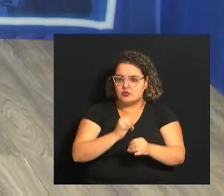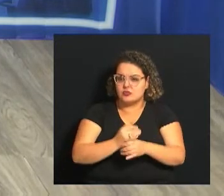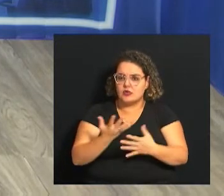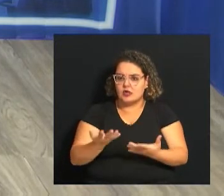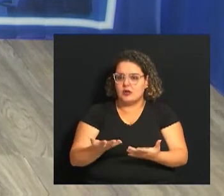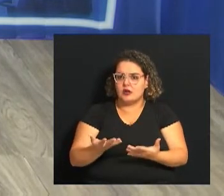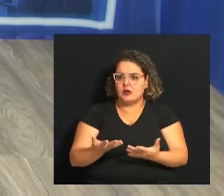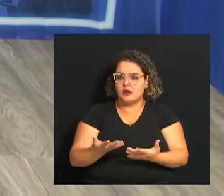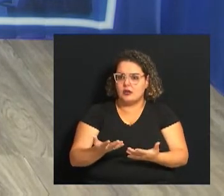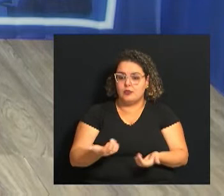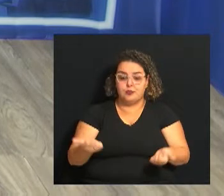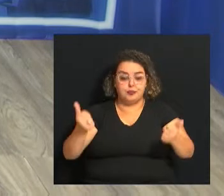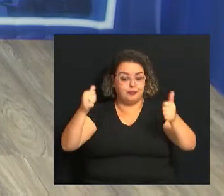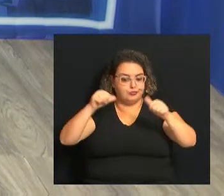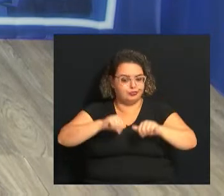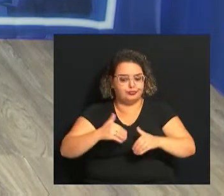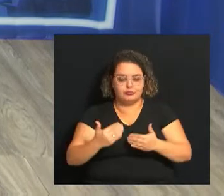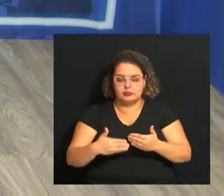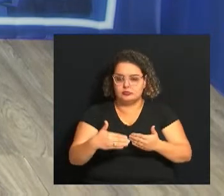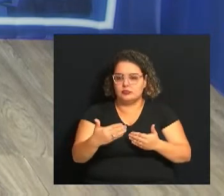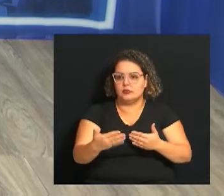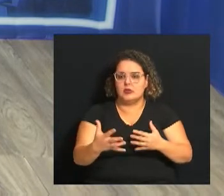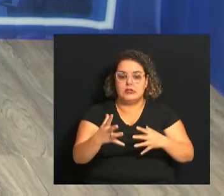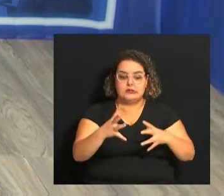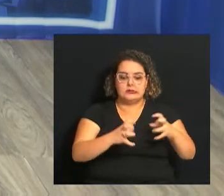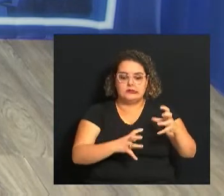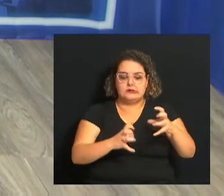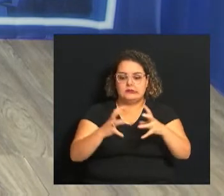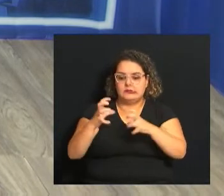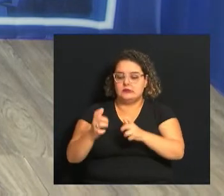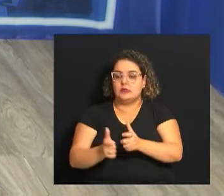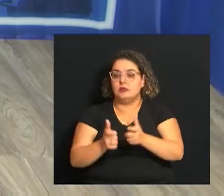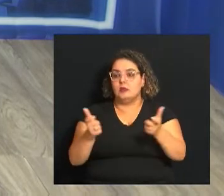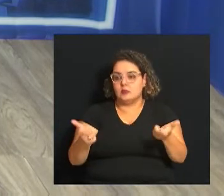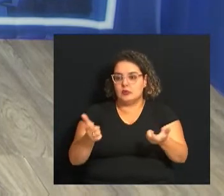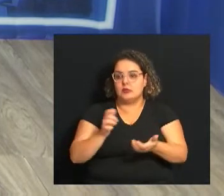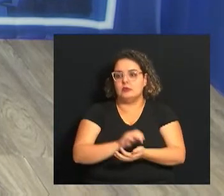uma piora daqui para frente, esses conflitos vão aumentar?